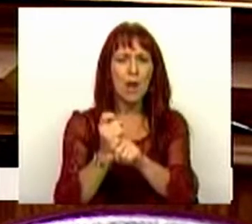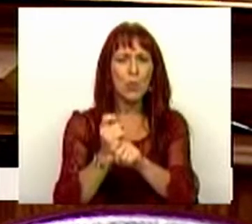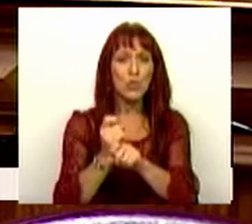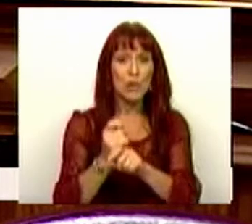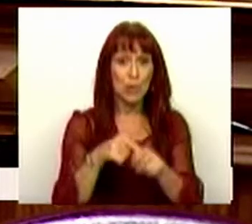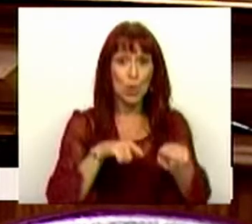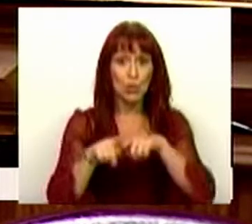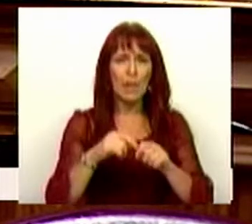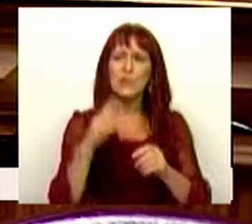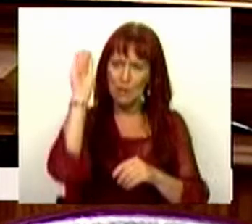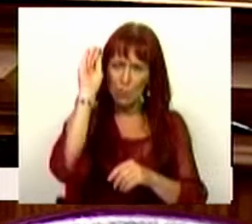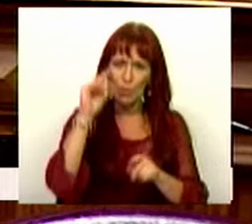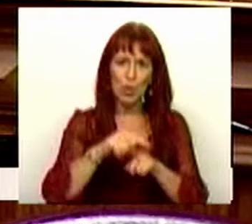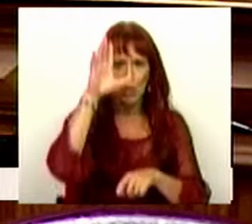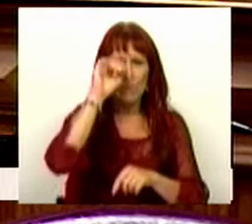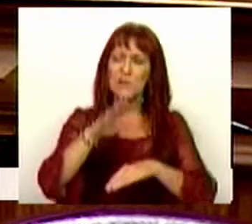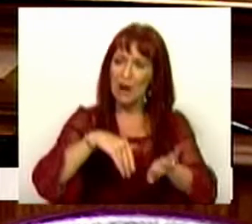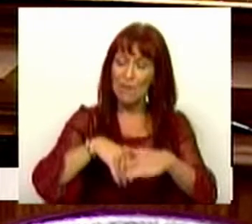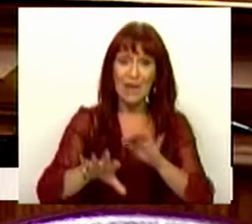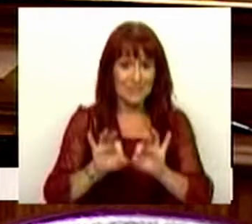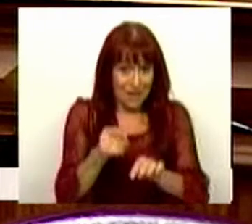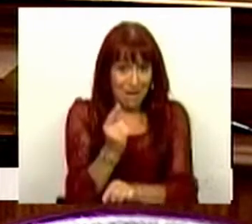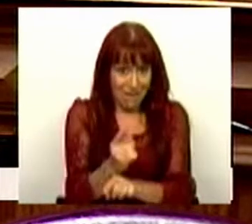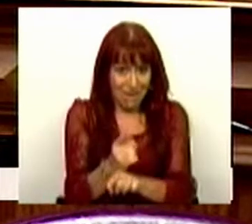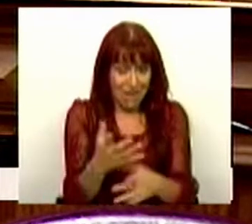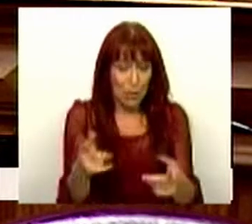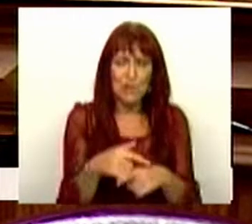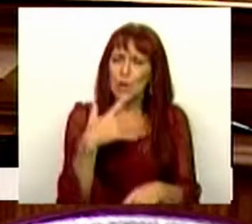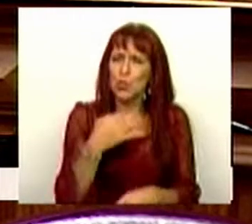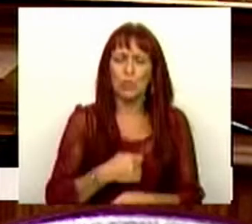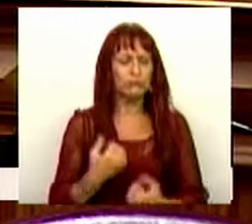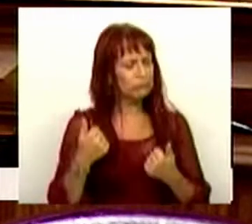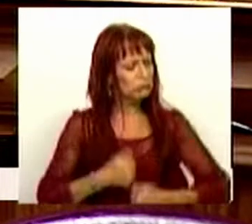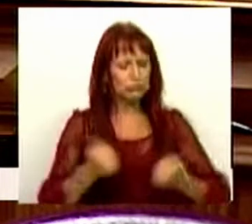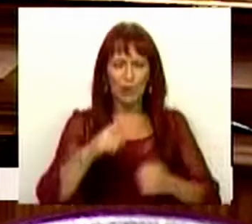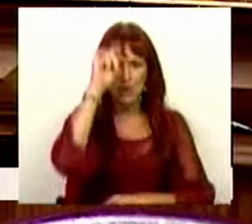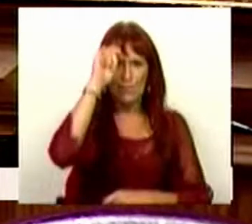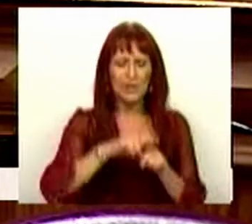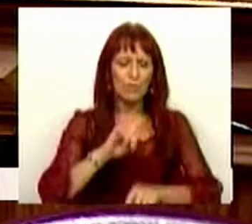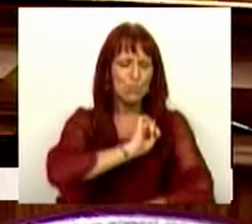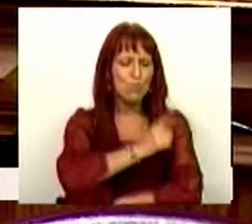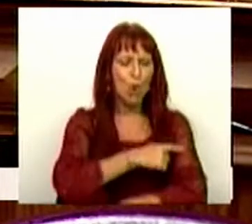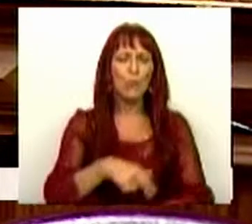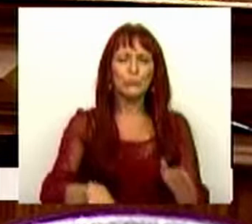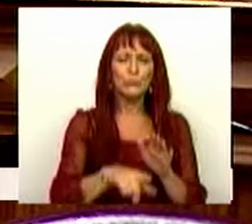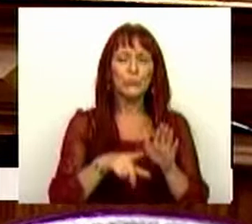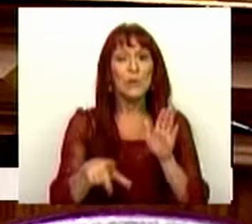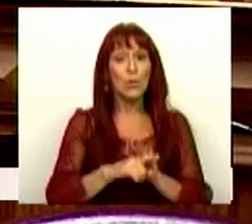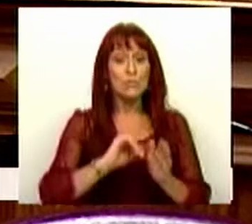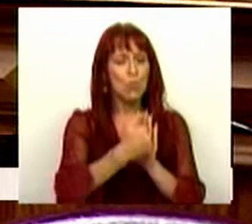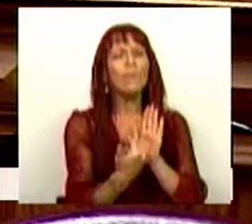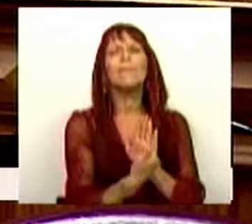os deputados recomendam e o Governo faz, como é o caso, é a total consagração do respeito pela soberania e pela legalidade